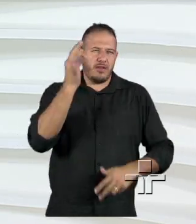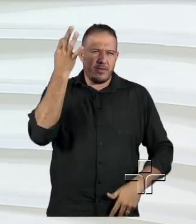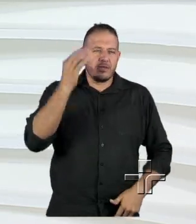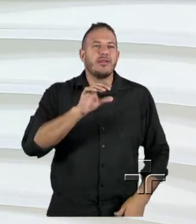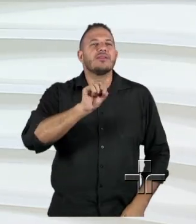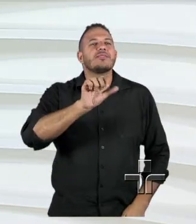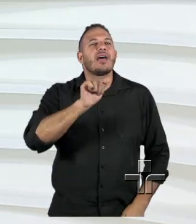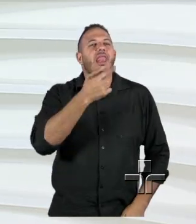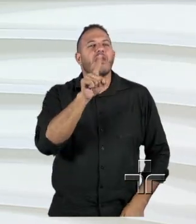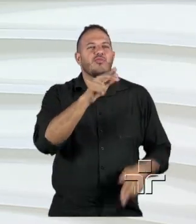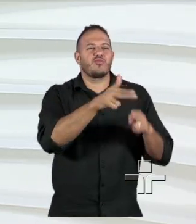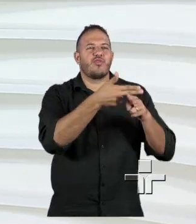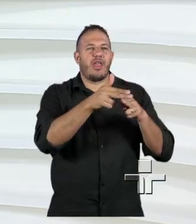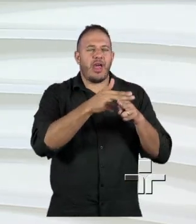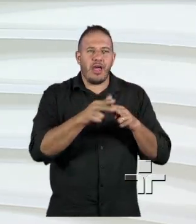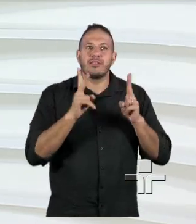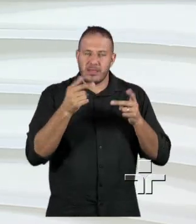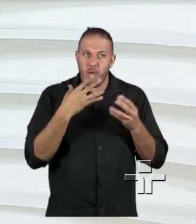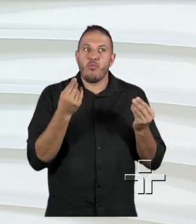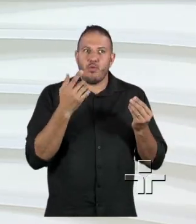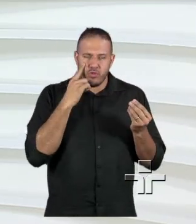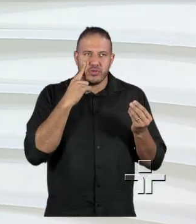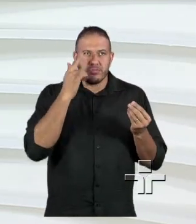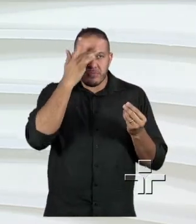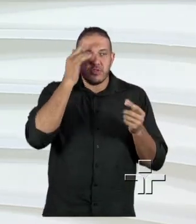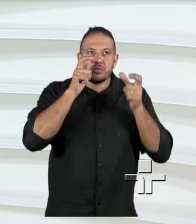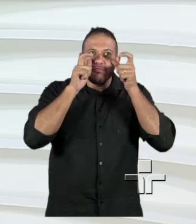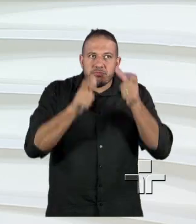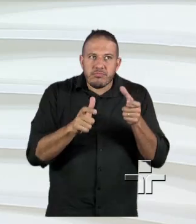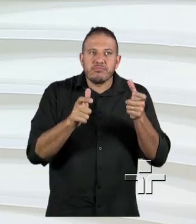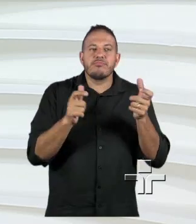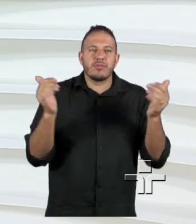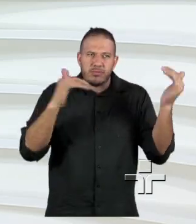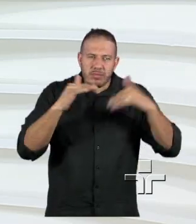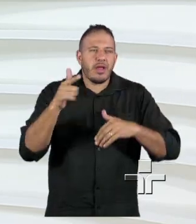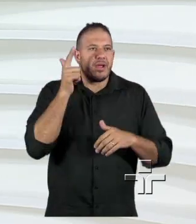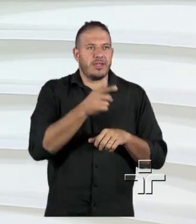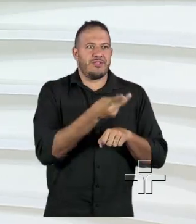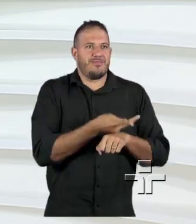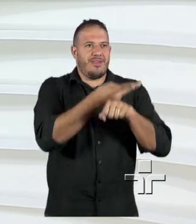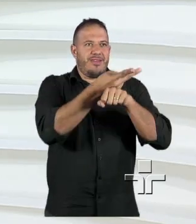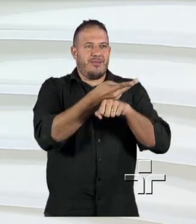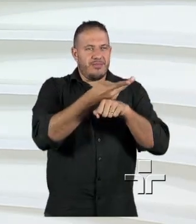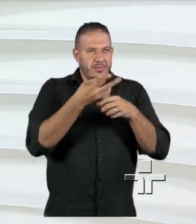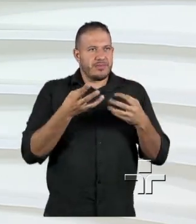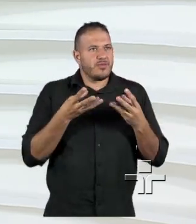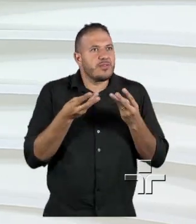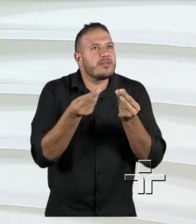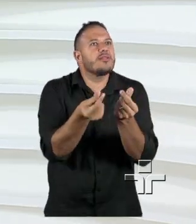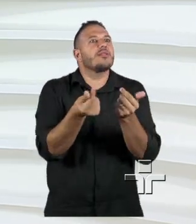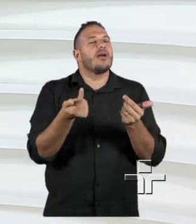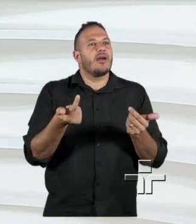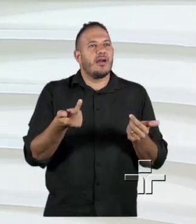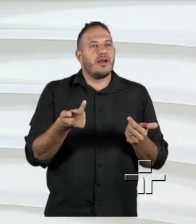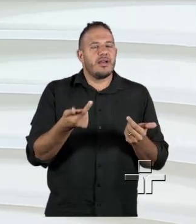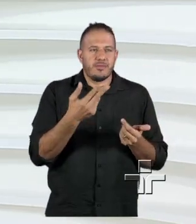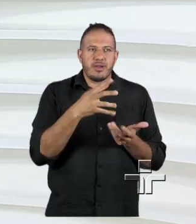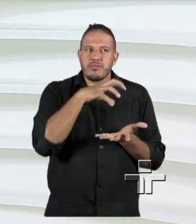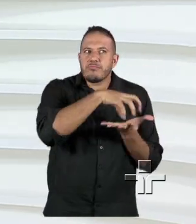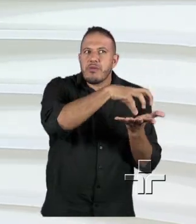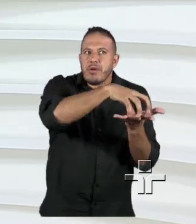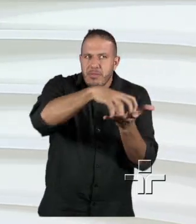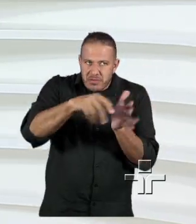Chocolate. Já tem muitos pequenos cacauicultores que já estão ganhando prêmios de qualidade, pequenas boutiques